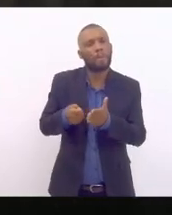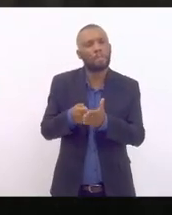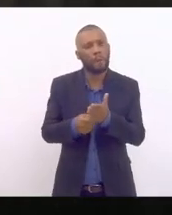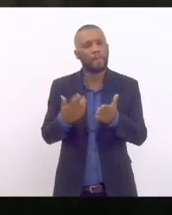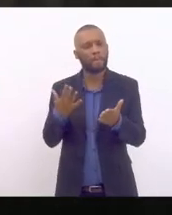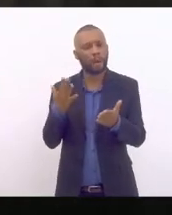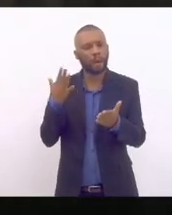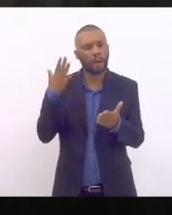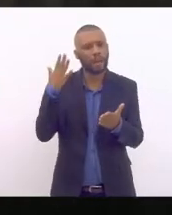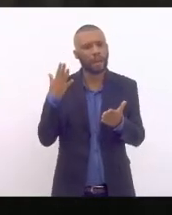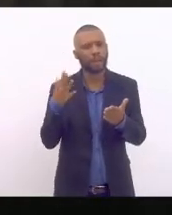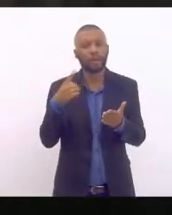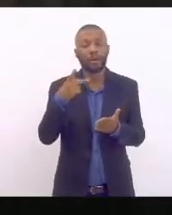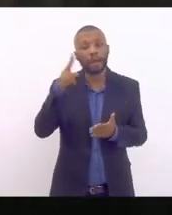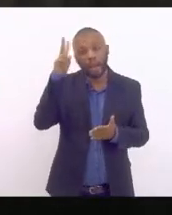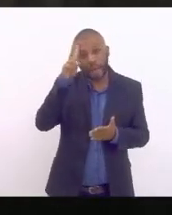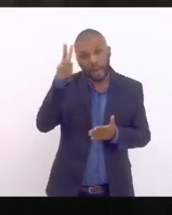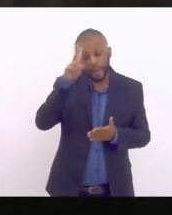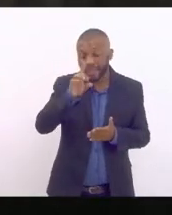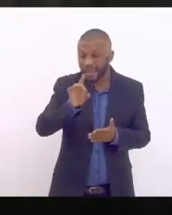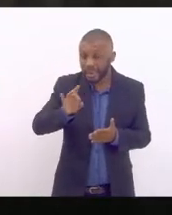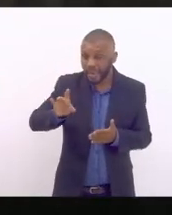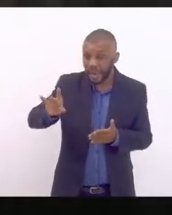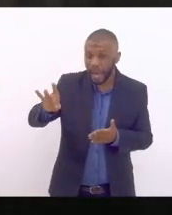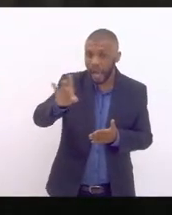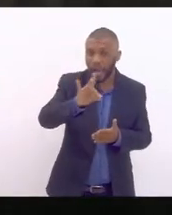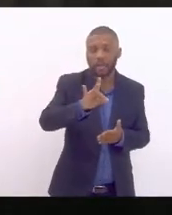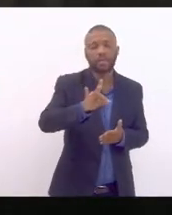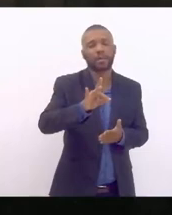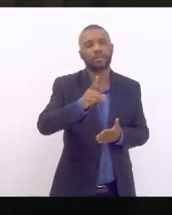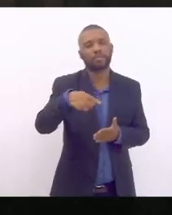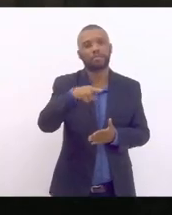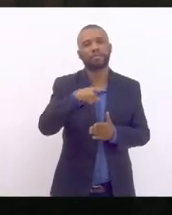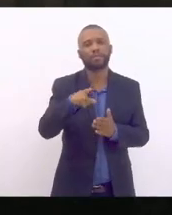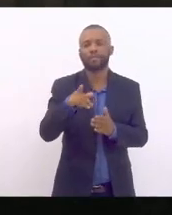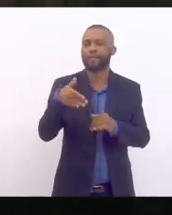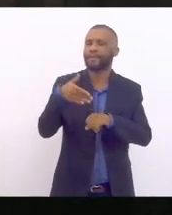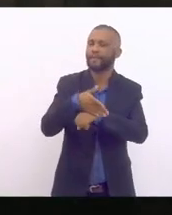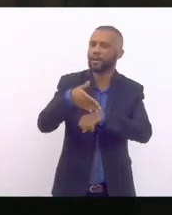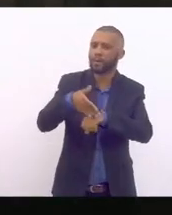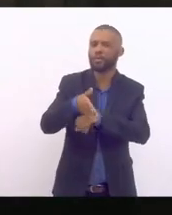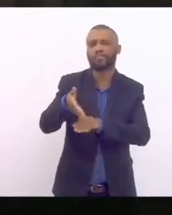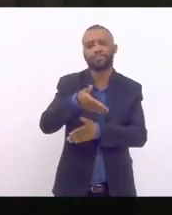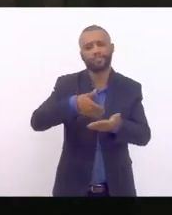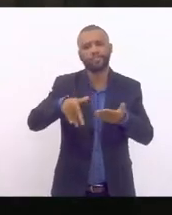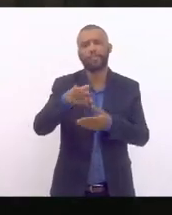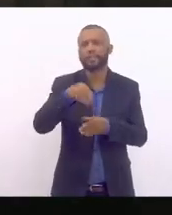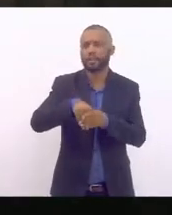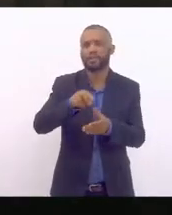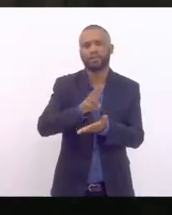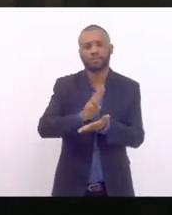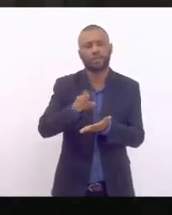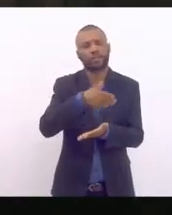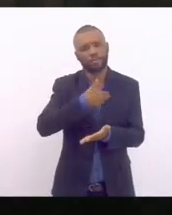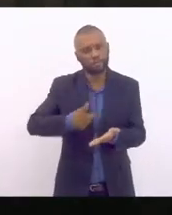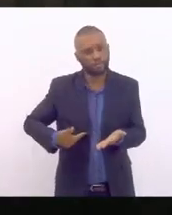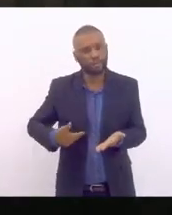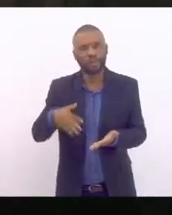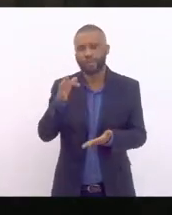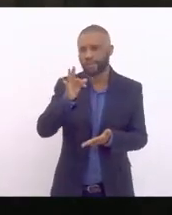anos gente lembra eu acho que cada um aqui que frequentou as Universidades